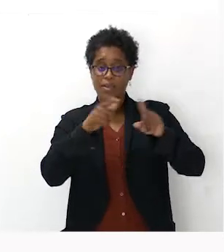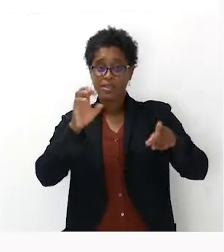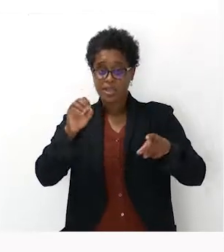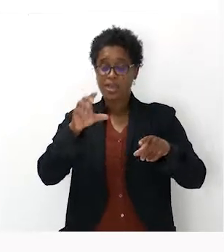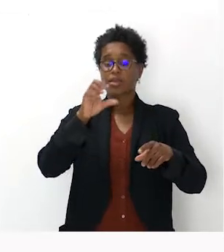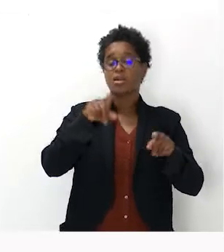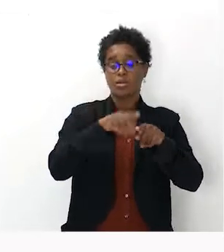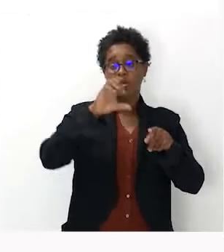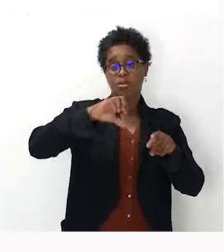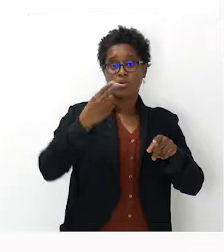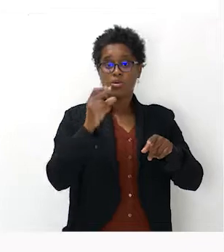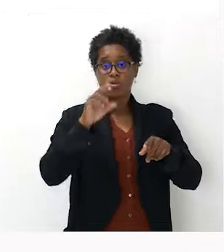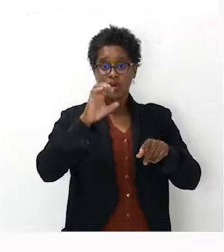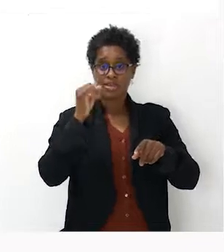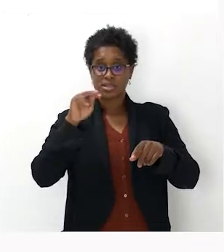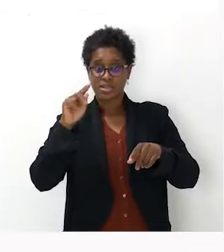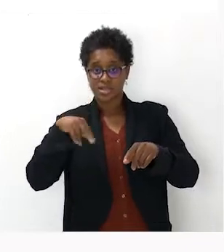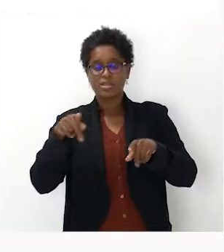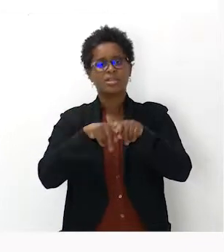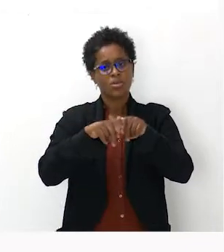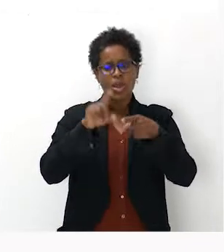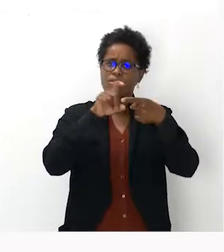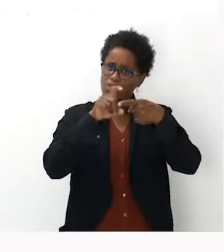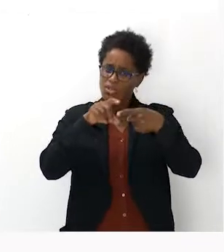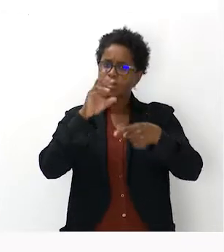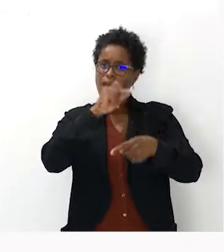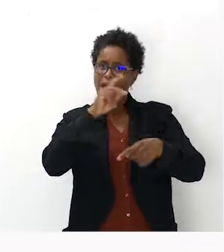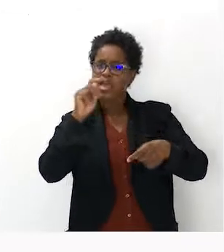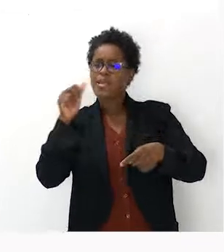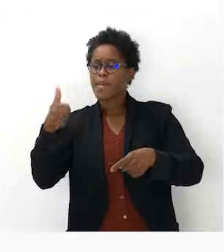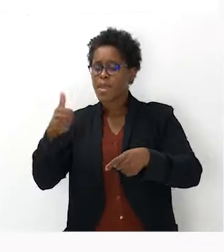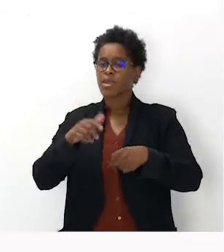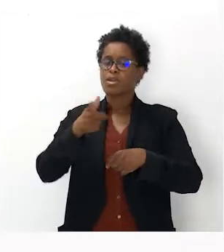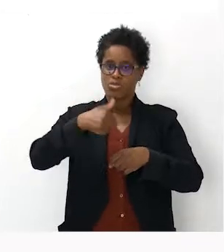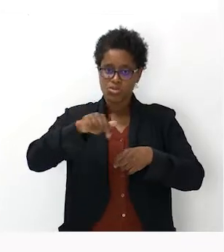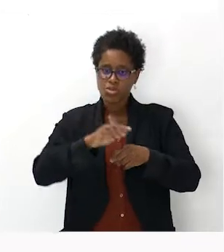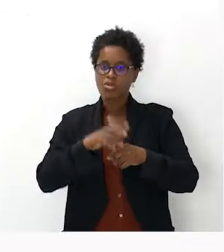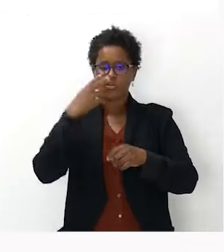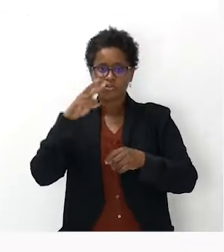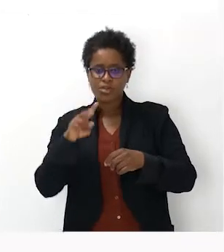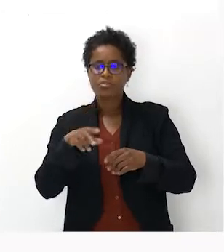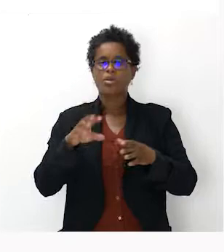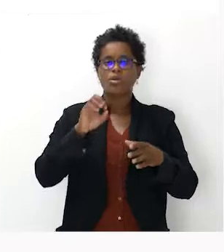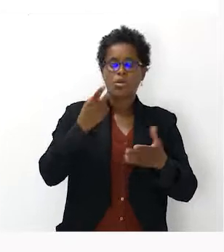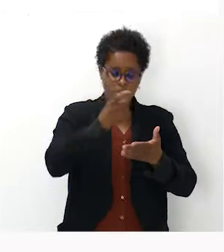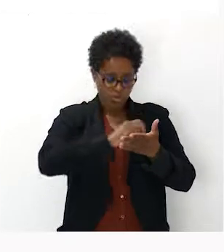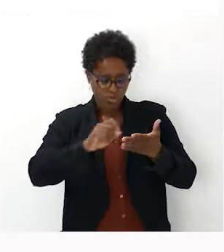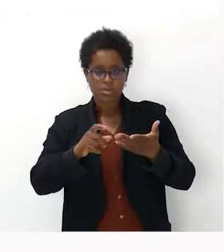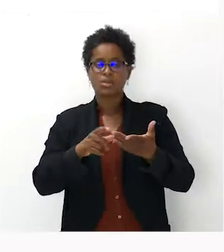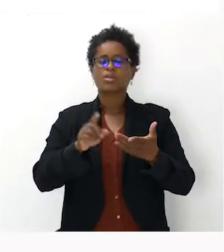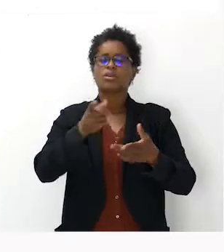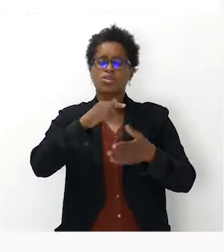coisa que divisão entre A e B. Nós denotamos, ou a notação que